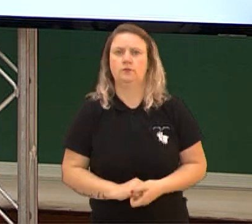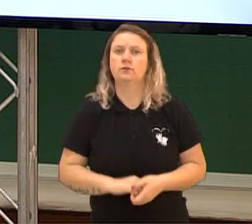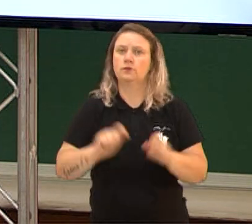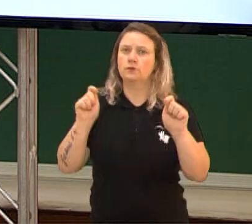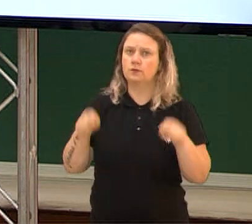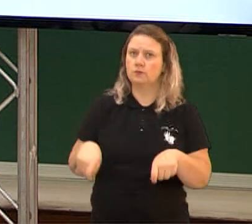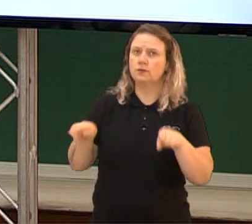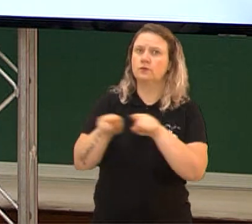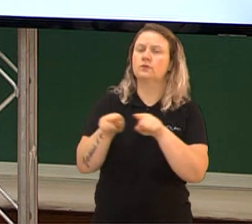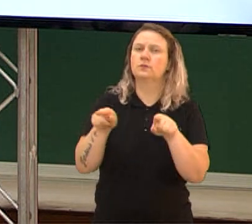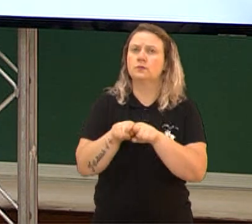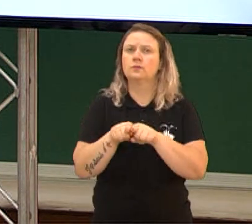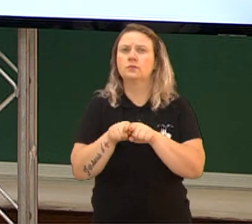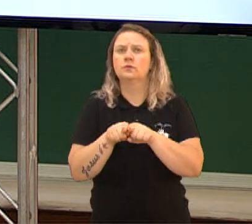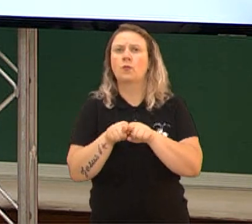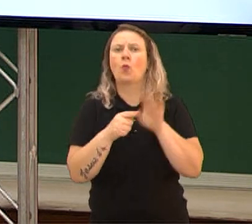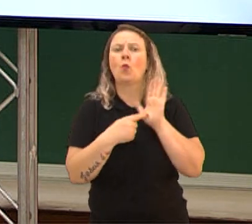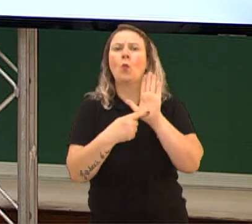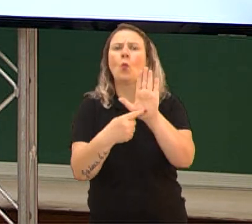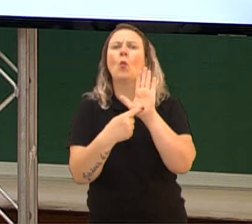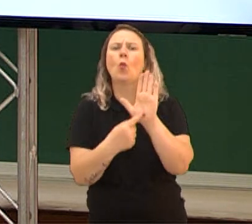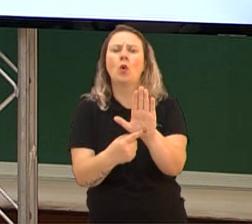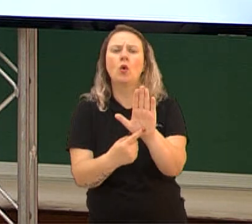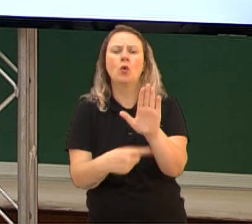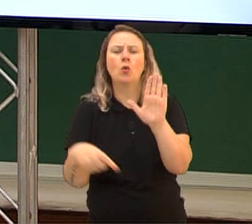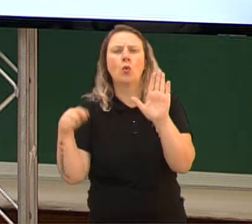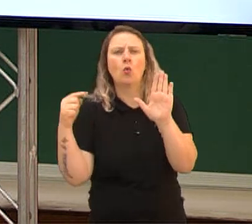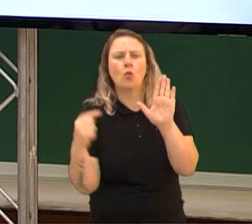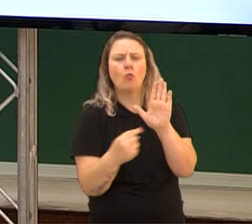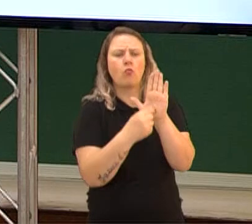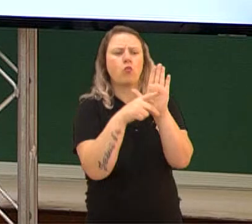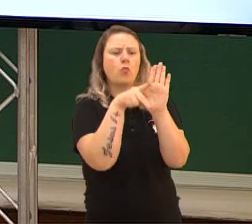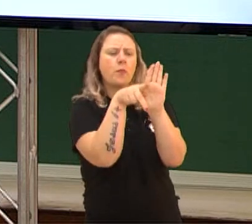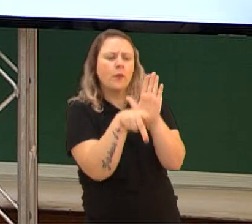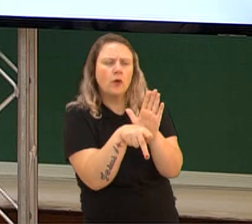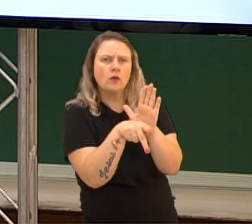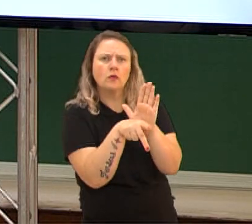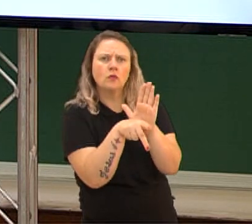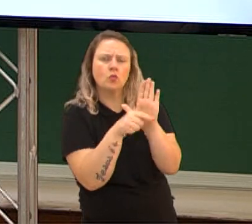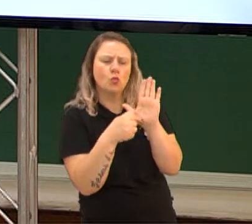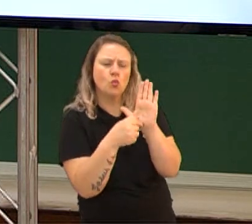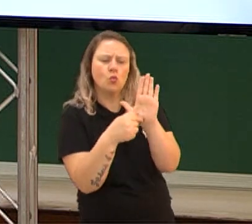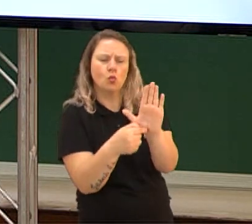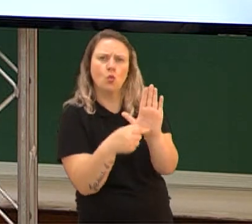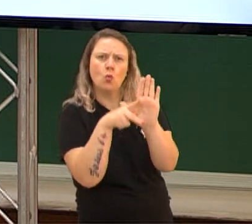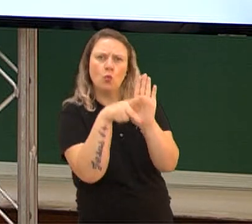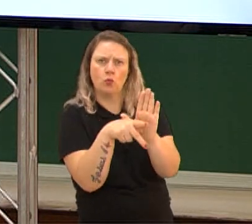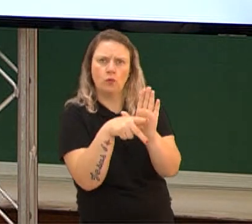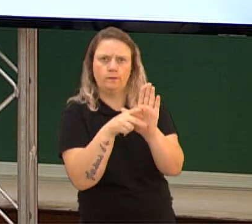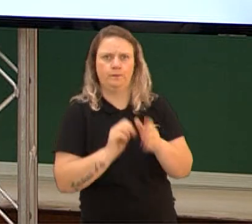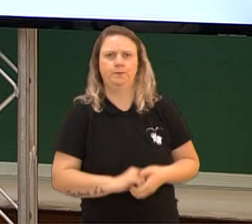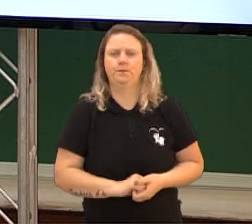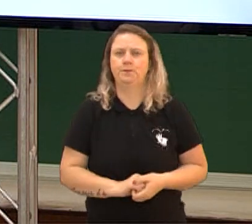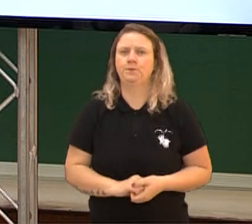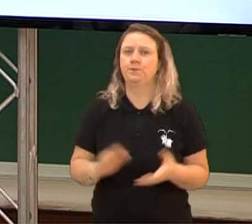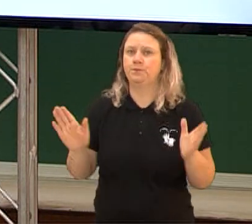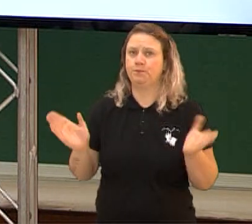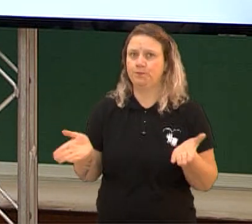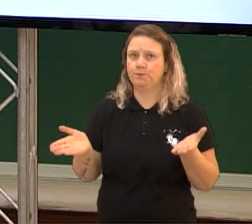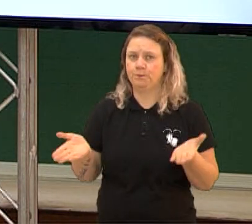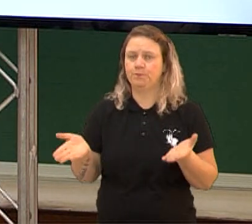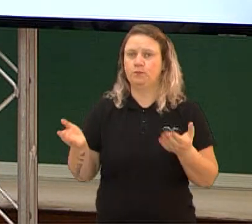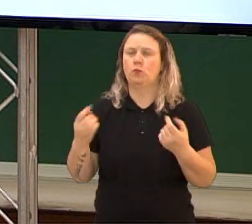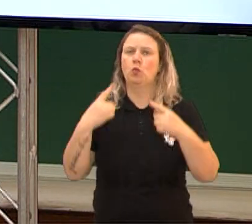indica as novas coordenadas do ponto P. Esse ponto P se modificou através do produto dessas duas matrizes, obtidas